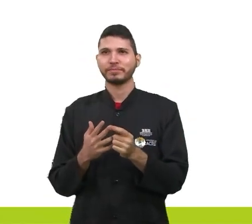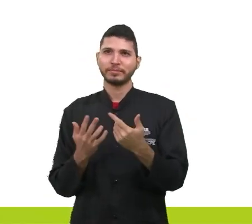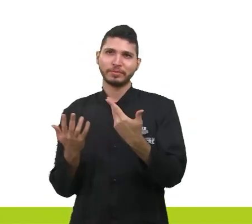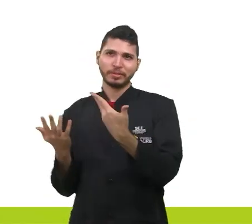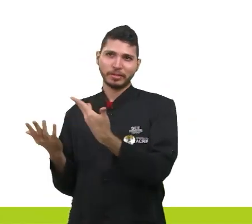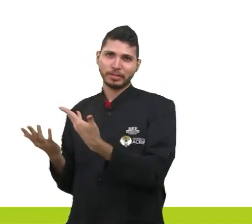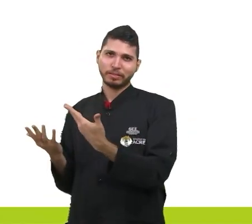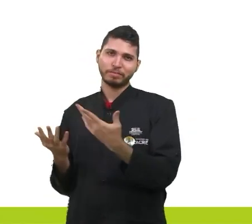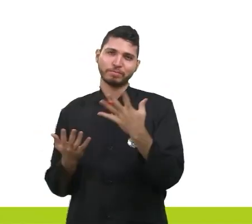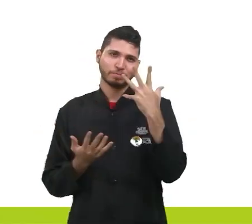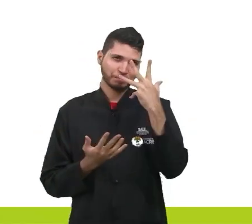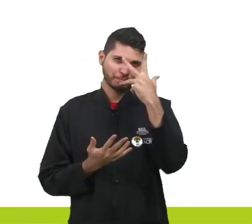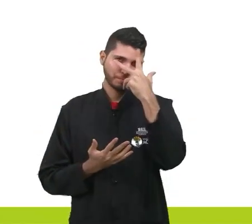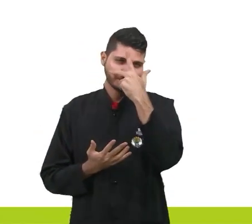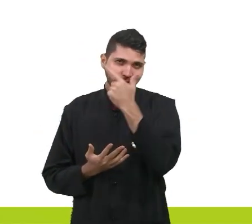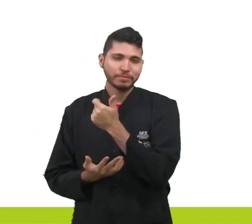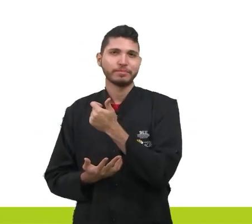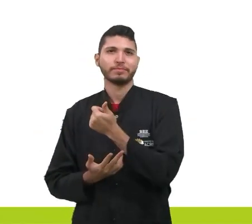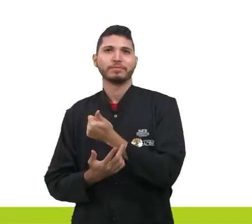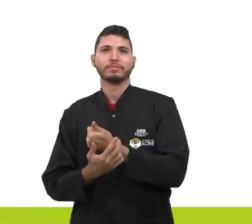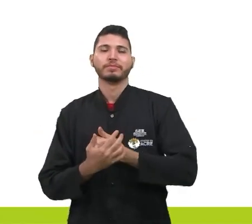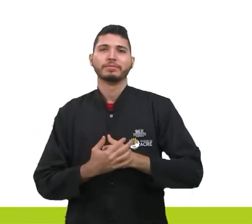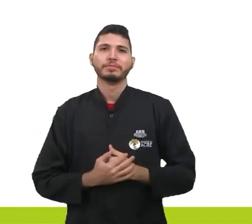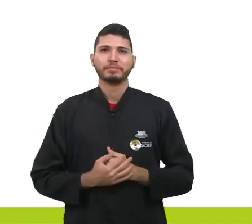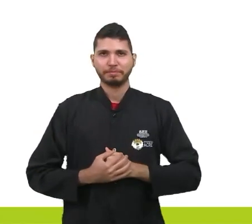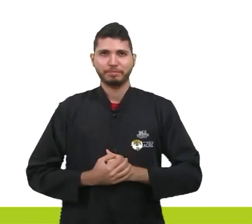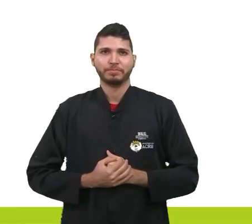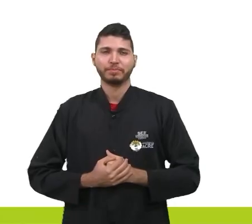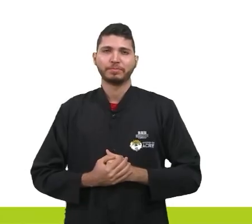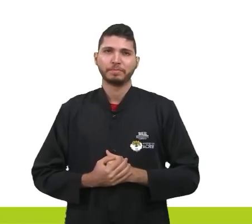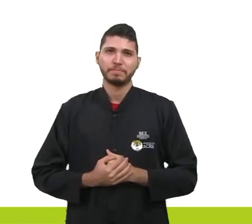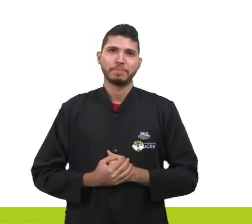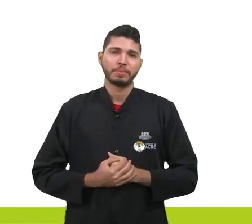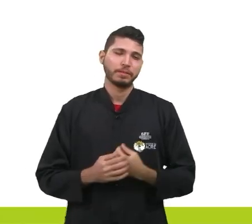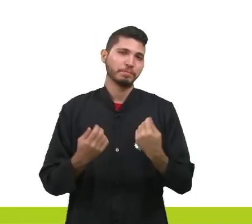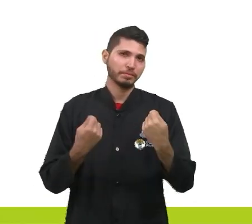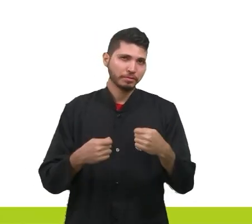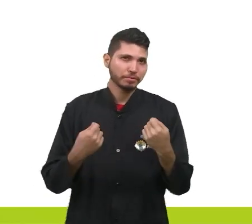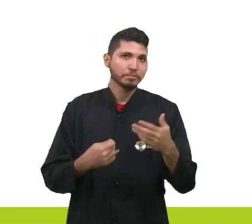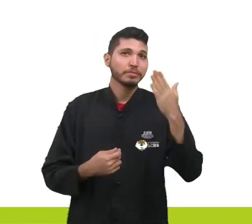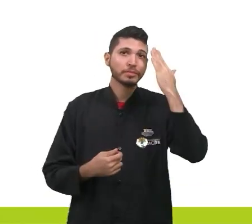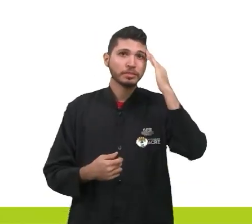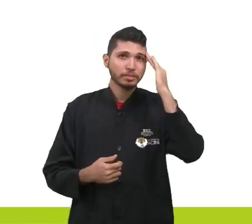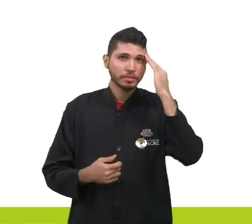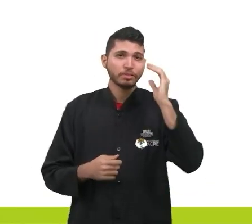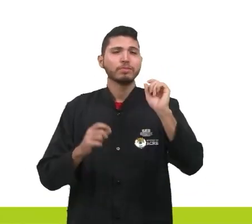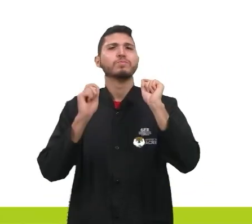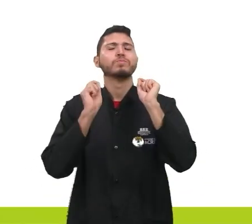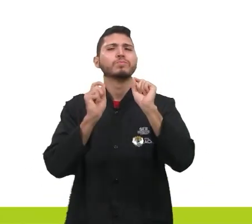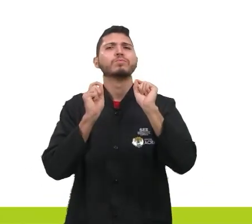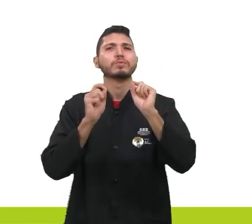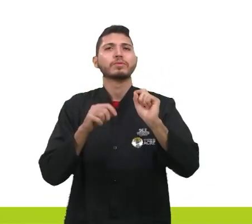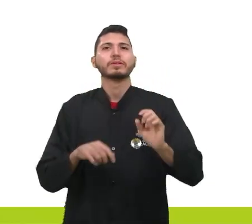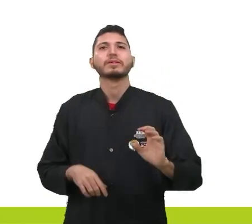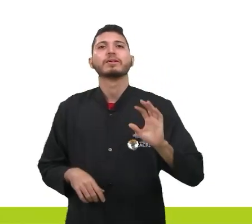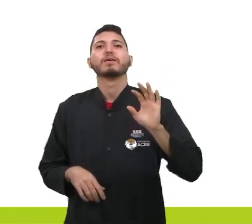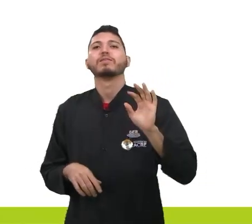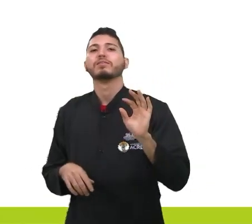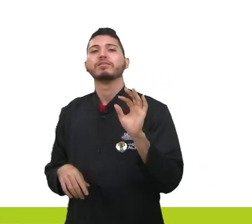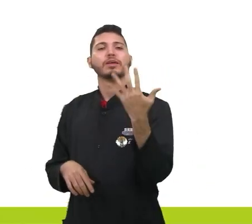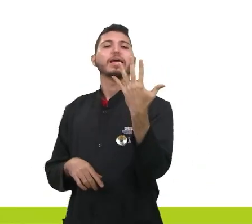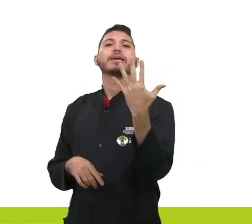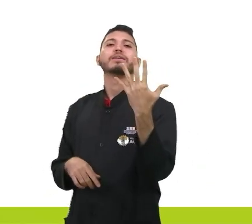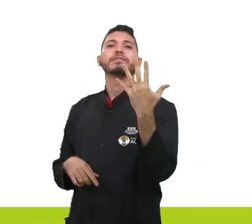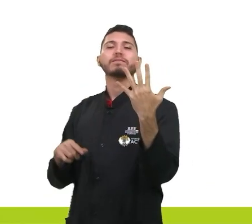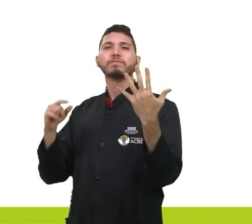que imagem linda. O que a gente precisa entender, pessoal, dentro da ocorrência dos climas, falar